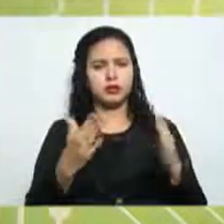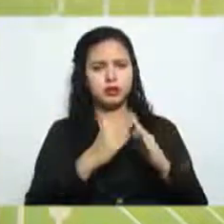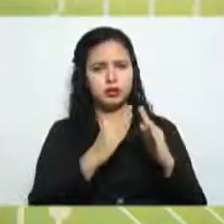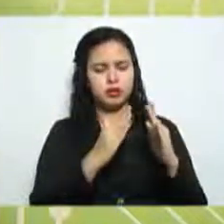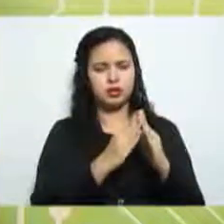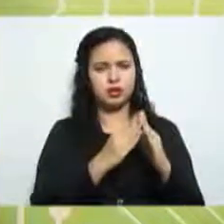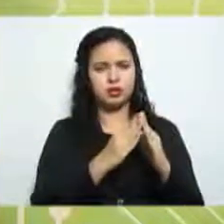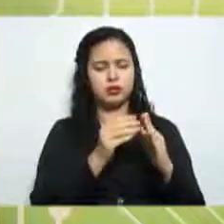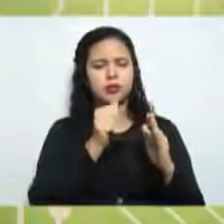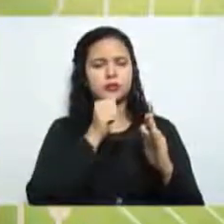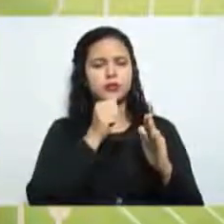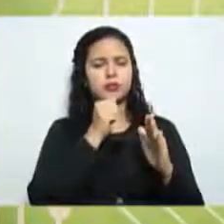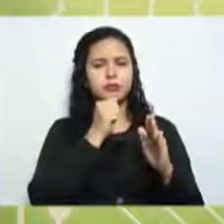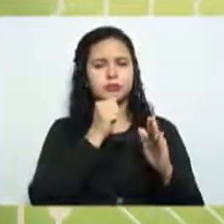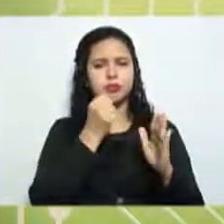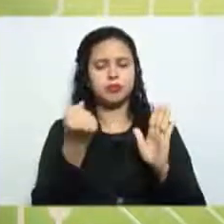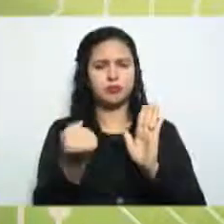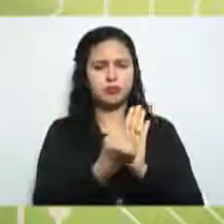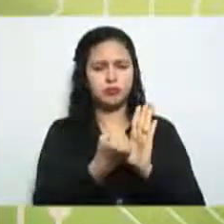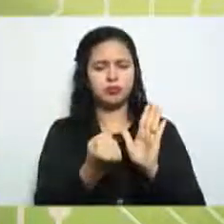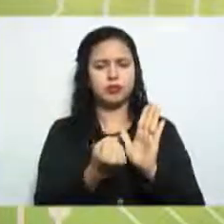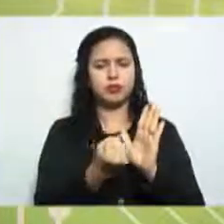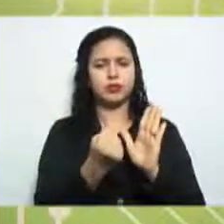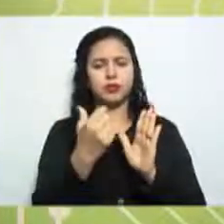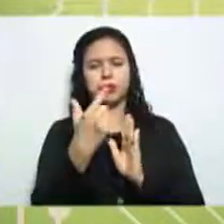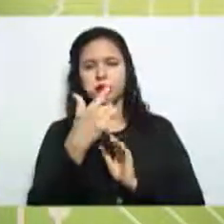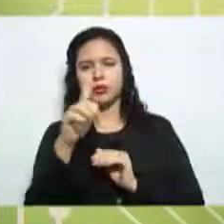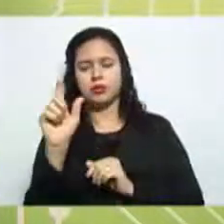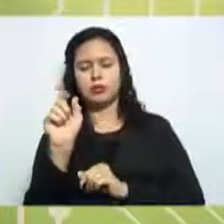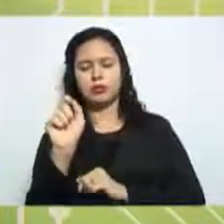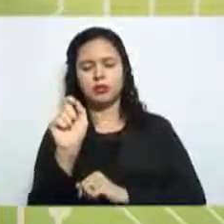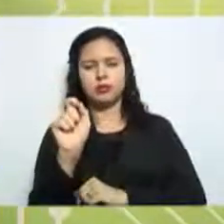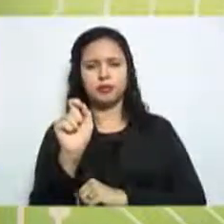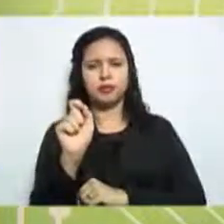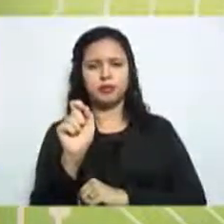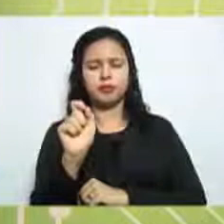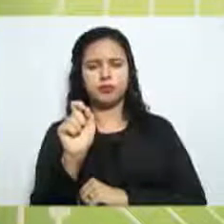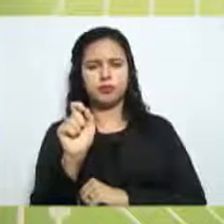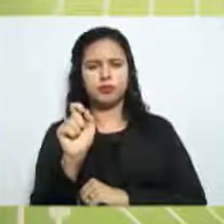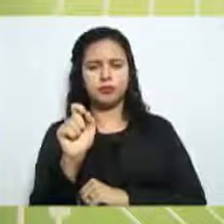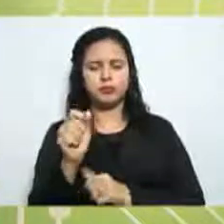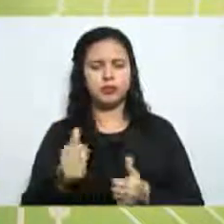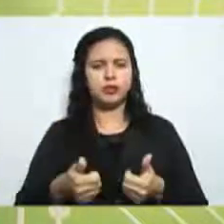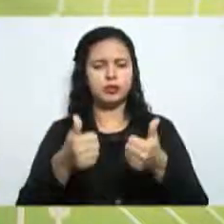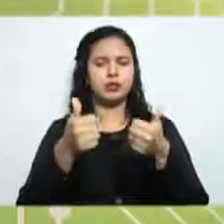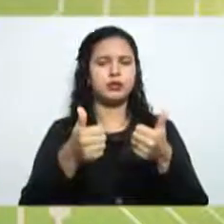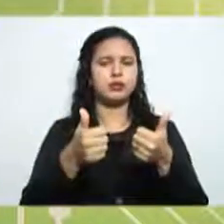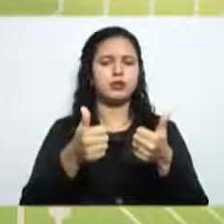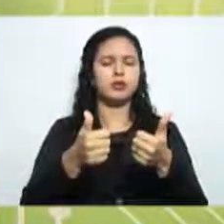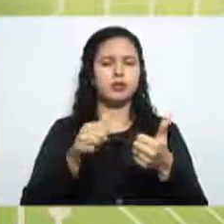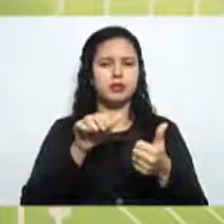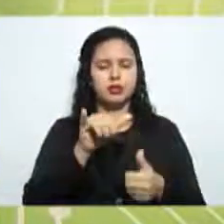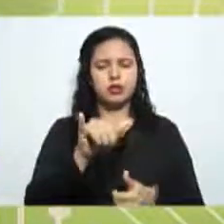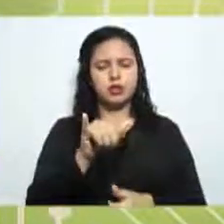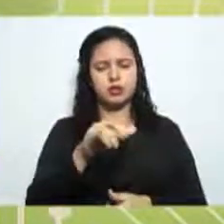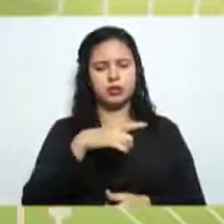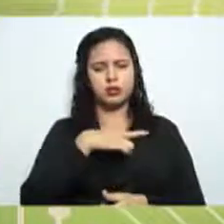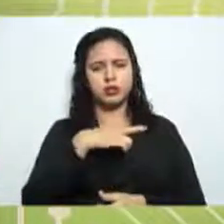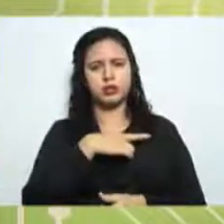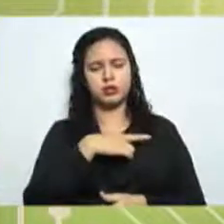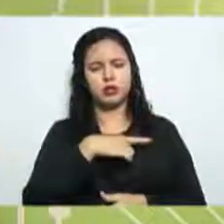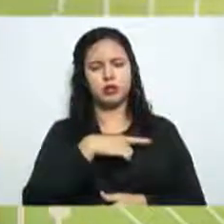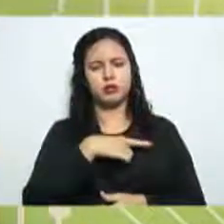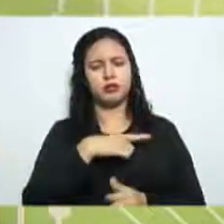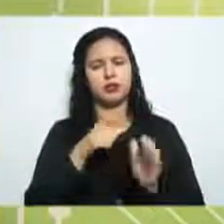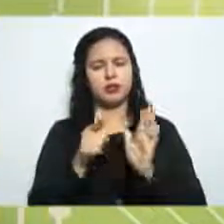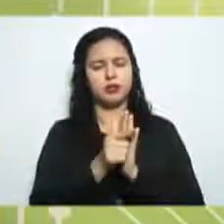tem nenhuma documentação, que não está registrada. Outra coisa é a sua propensão a melhorar esse local, se você realmente está todos os papéis em